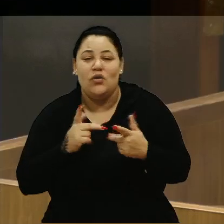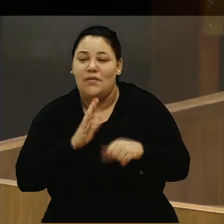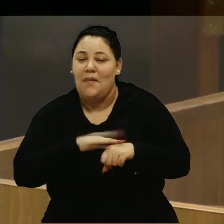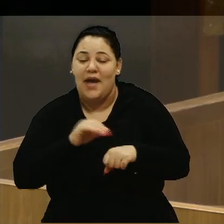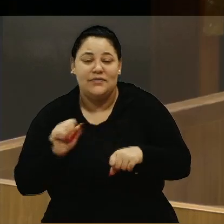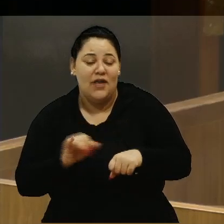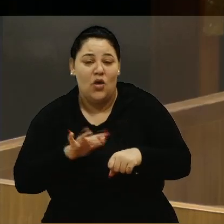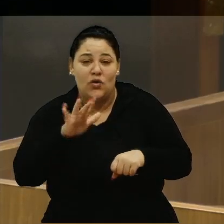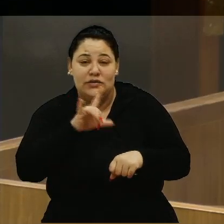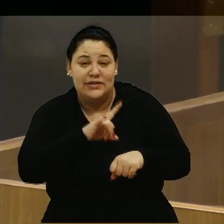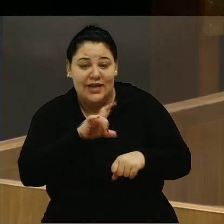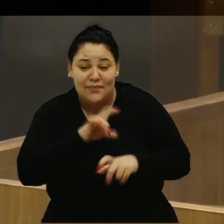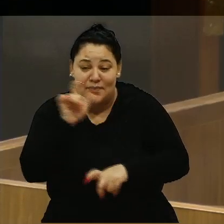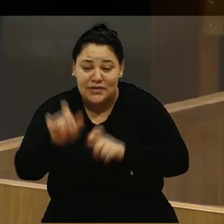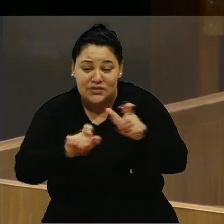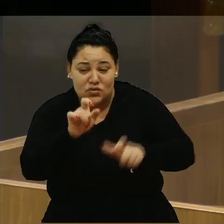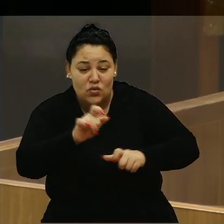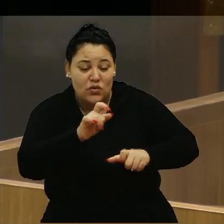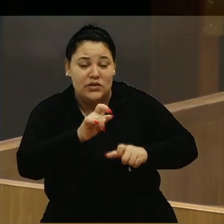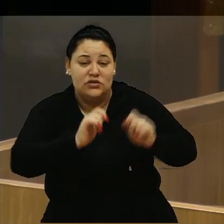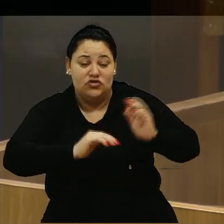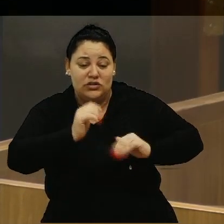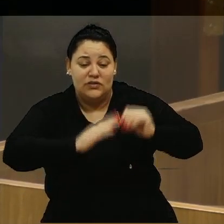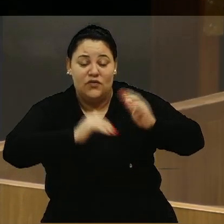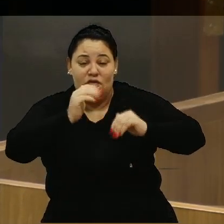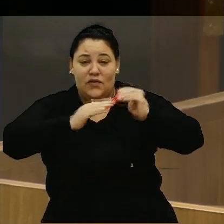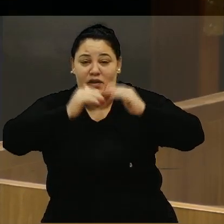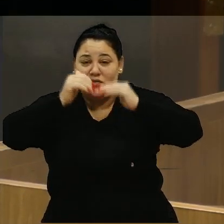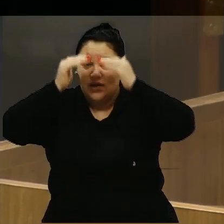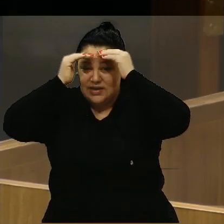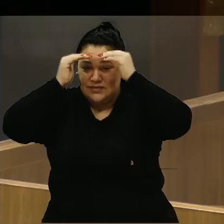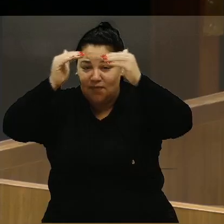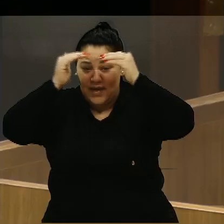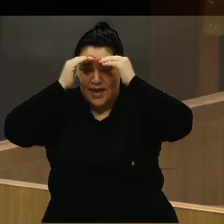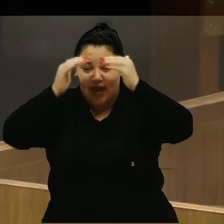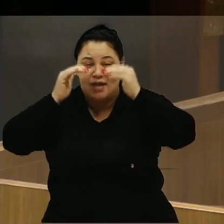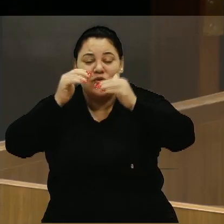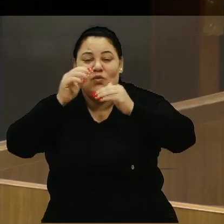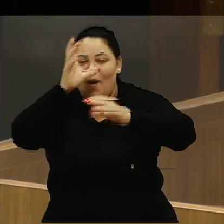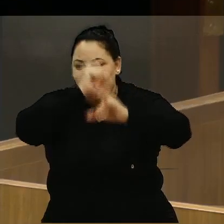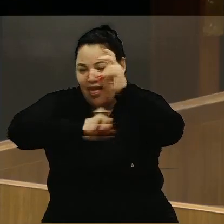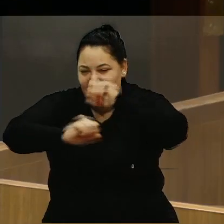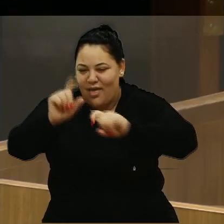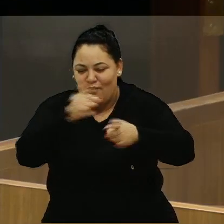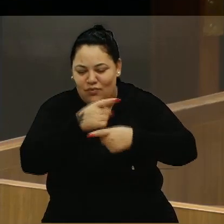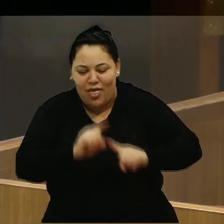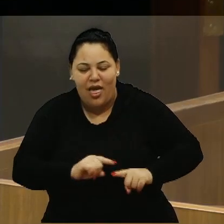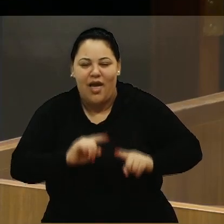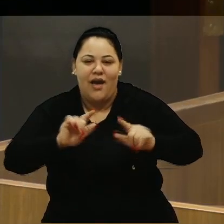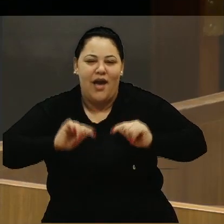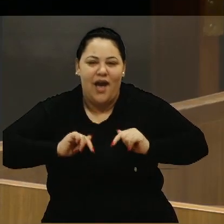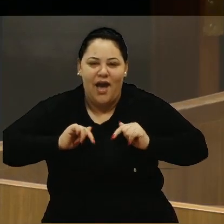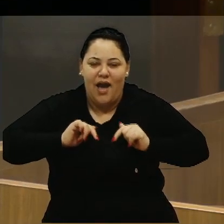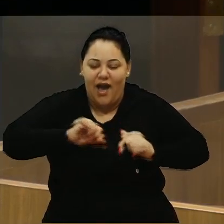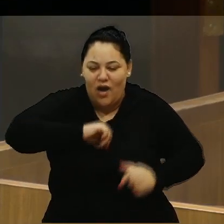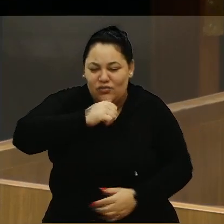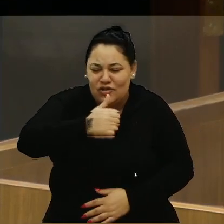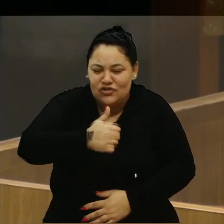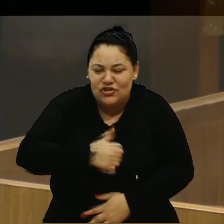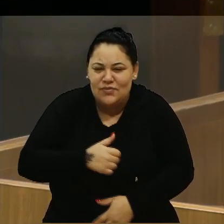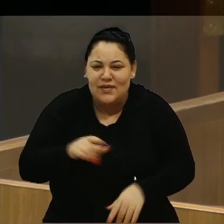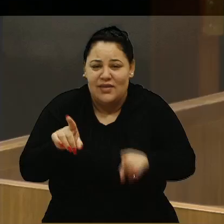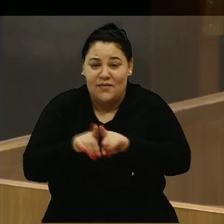indivíduos desenvolvendo disciplina, respeito, musicalidade e autoestima. Jovens encontram um espaço